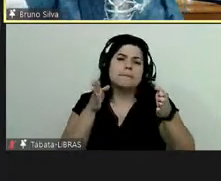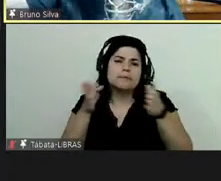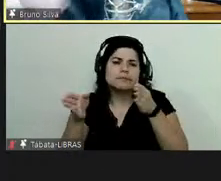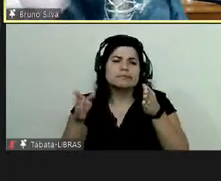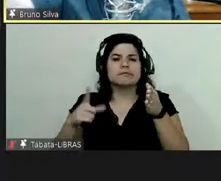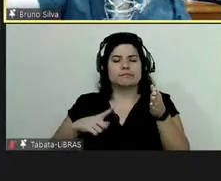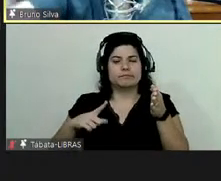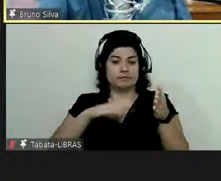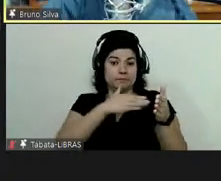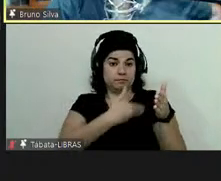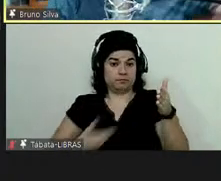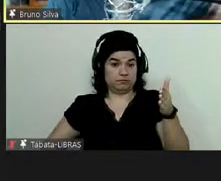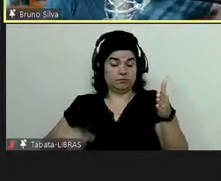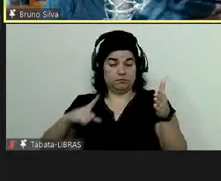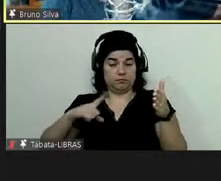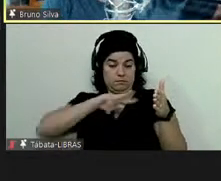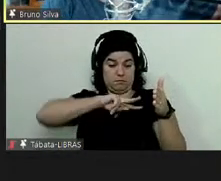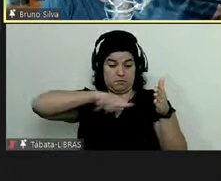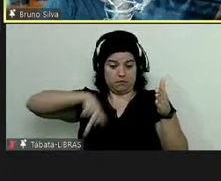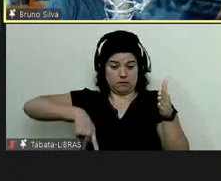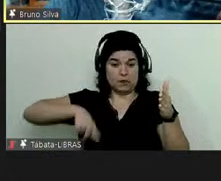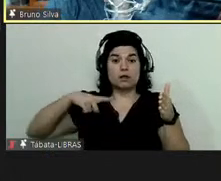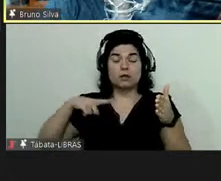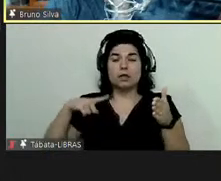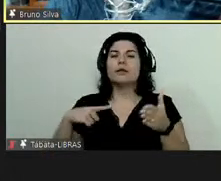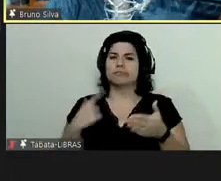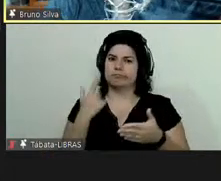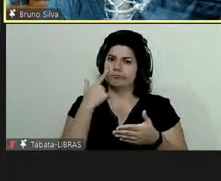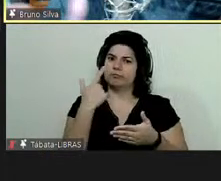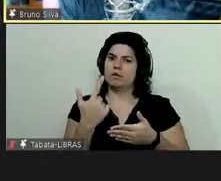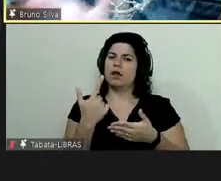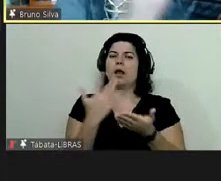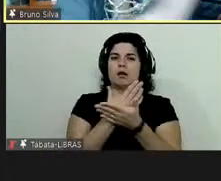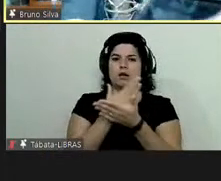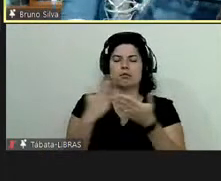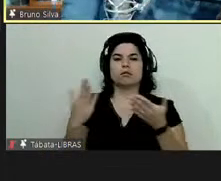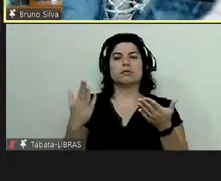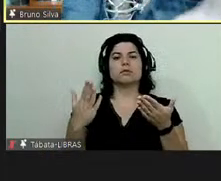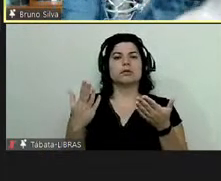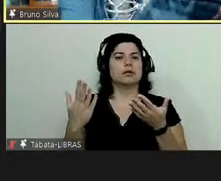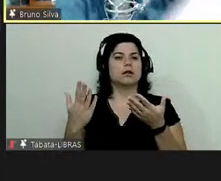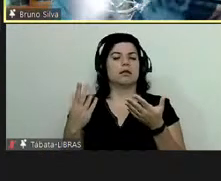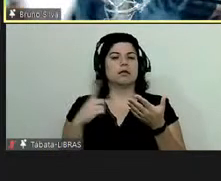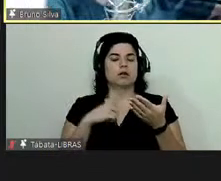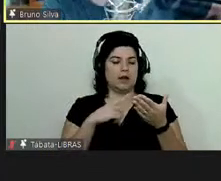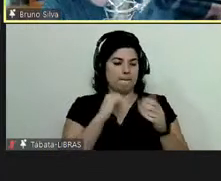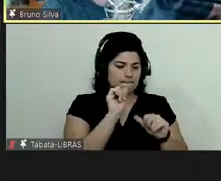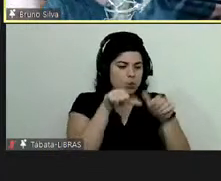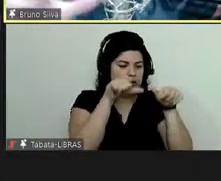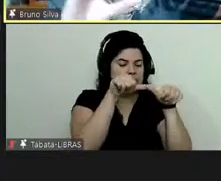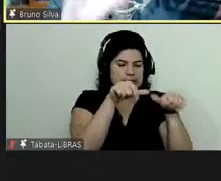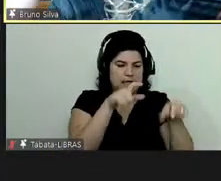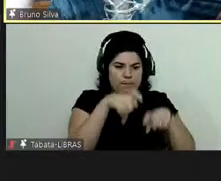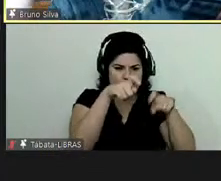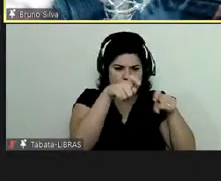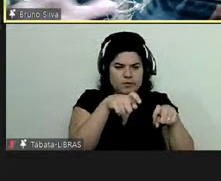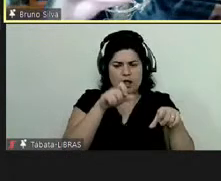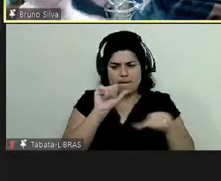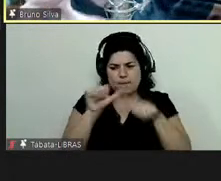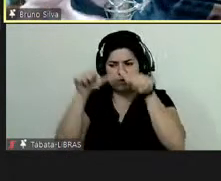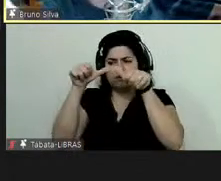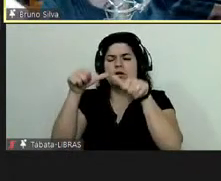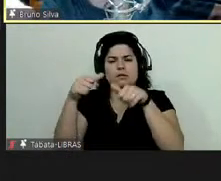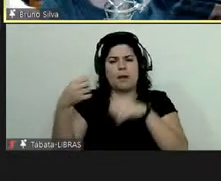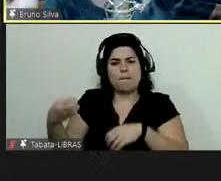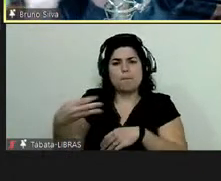período Republicano que alguma vida tá sendo retratado em algumas dessas obras né Essa transformação entre o arcaico rural eo moderno não é tudo